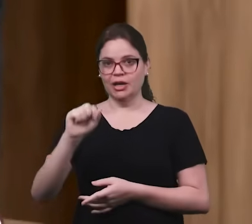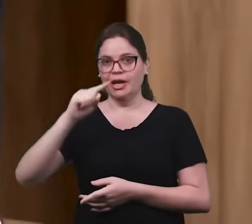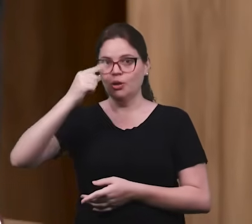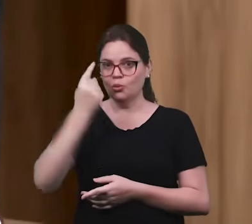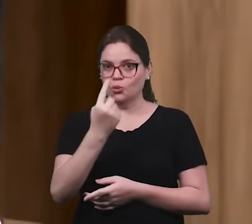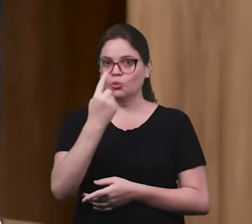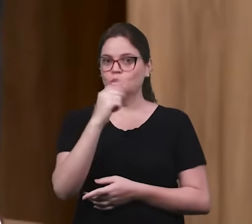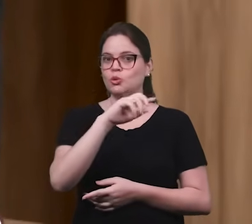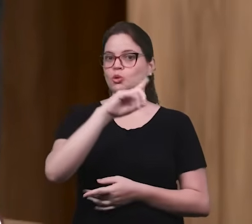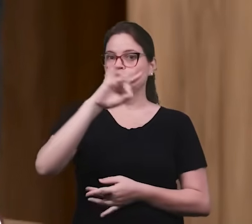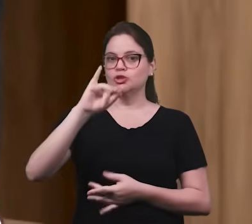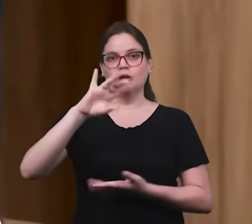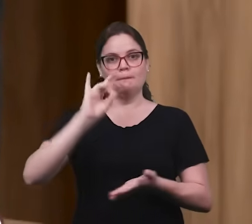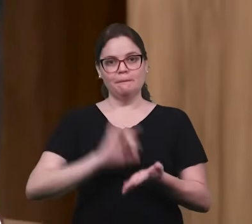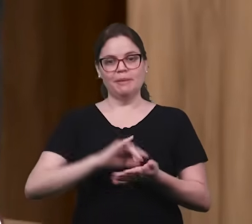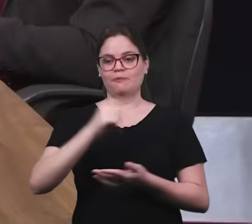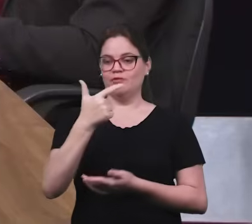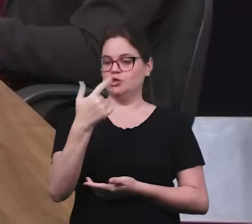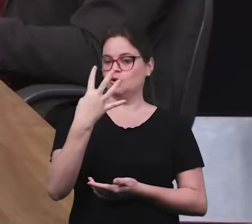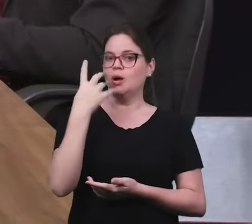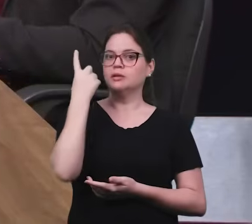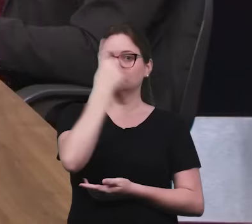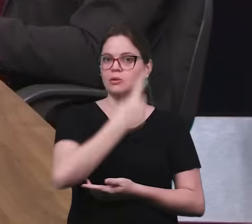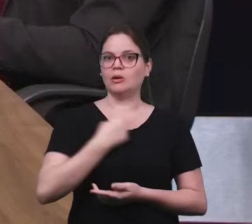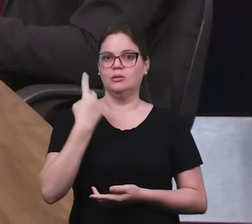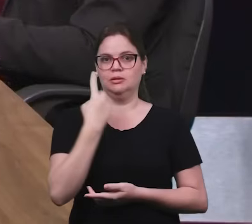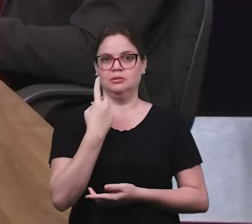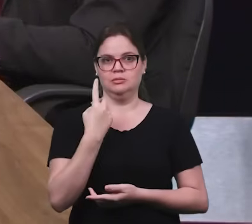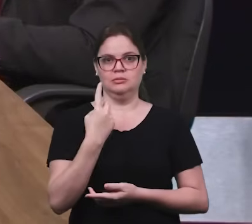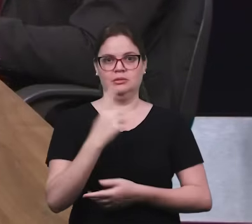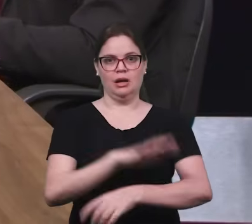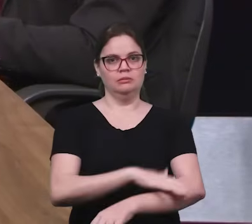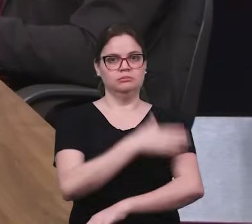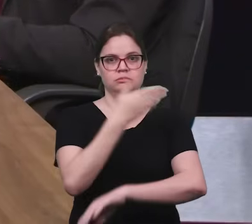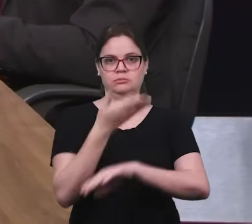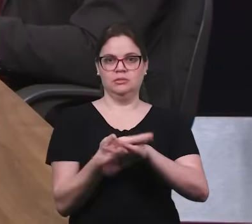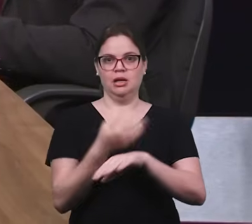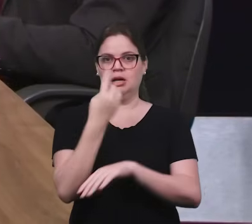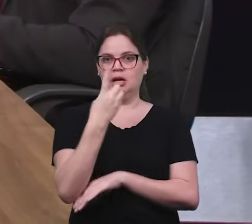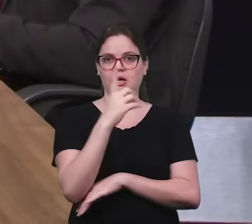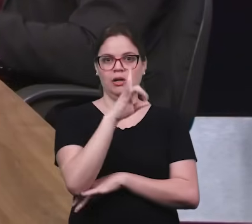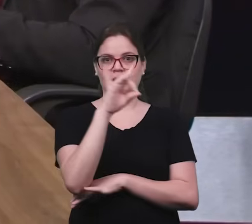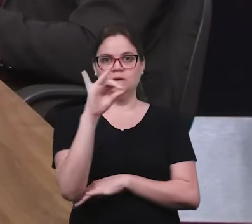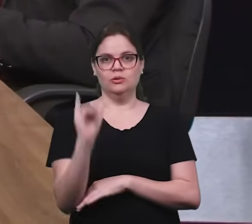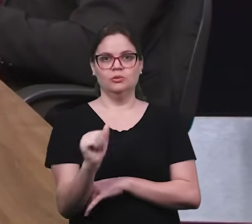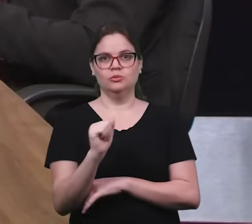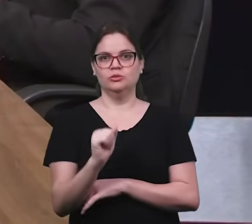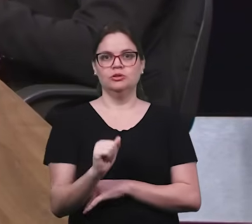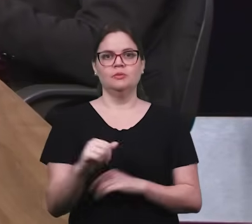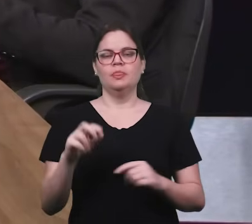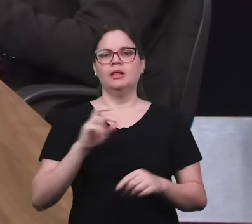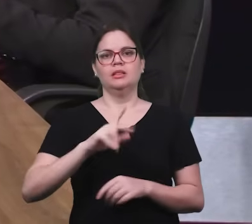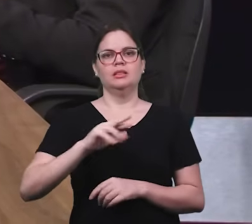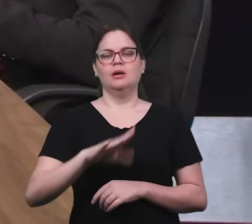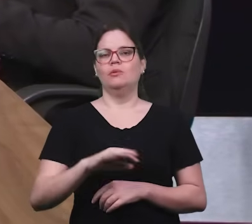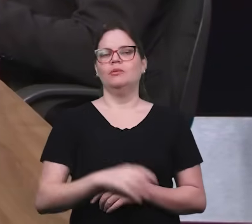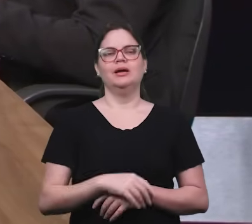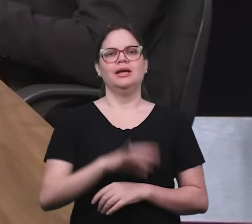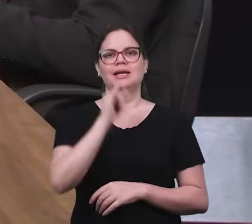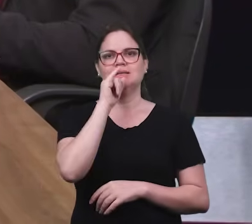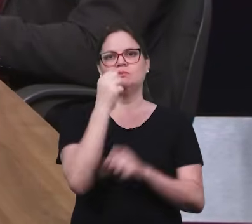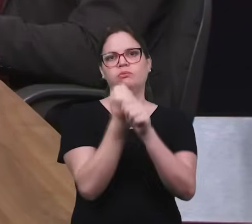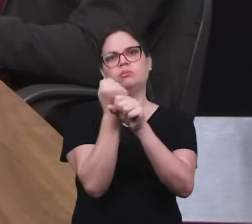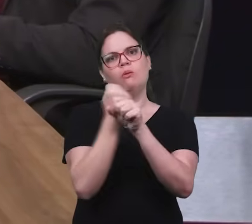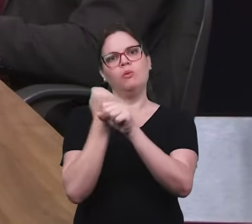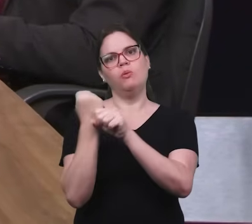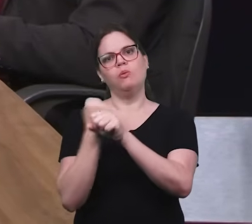referindo a dias literais. Um dia de 24 horas, né? Então 24 horas, né? Não podemos extrapolar isso para eras, Não, de